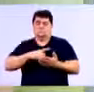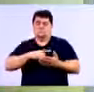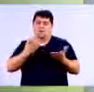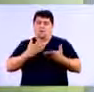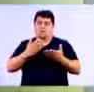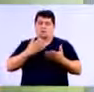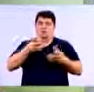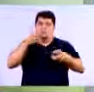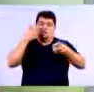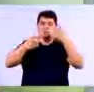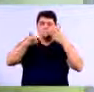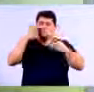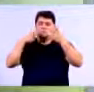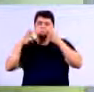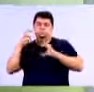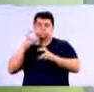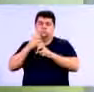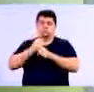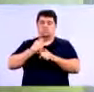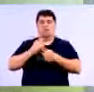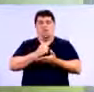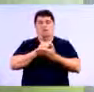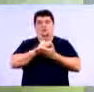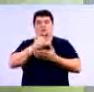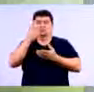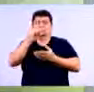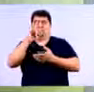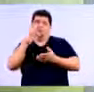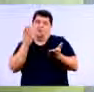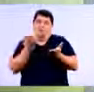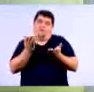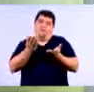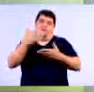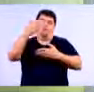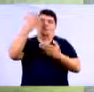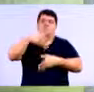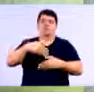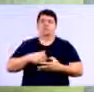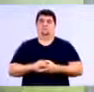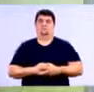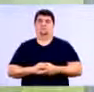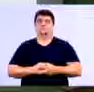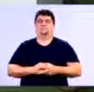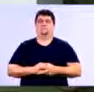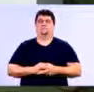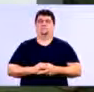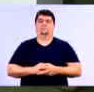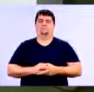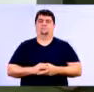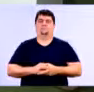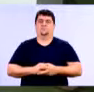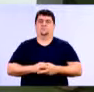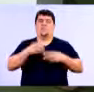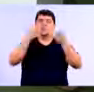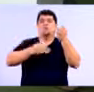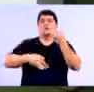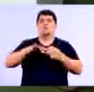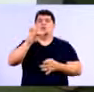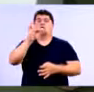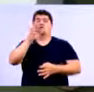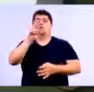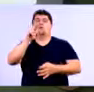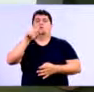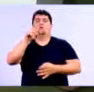você tem antes da prova, isso acaba ajudando você no período que você está realizando essa prova. Acredito que sim. Vamos falar então dos fundos de